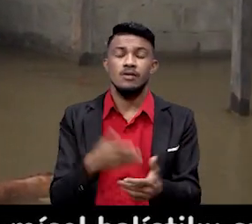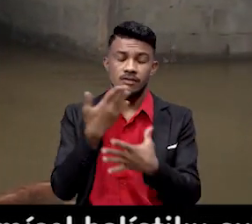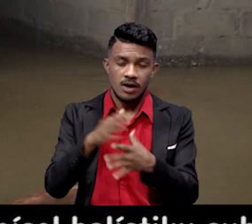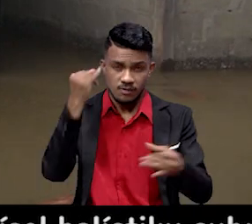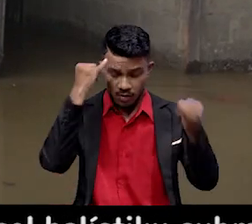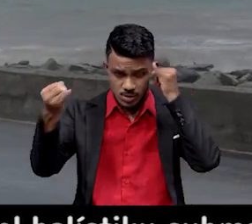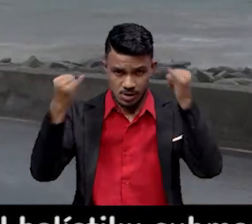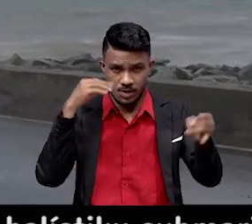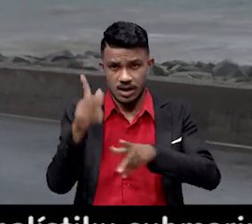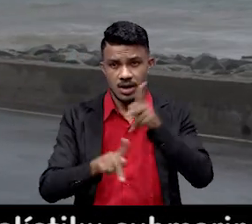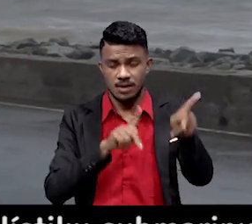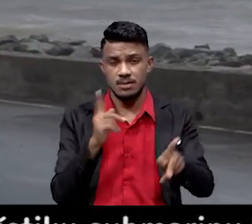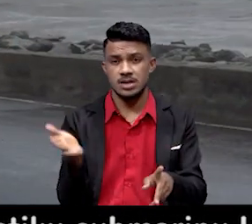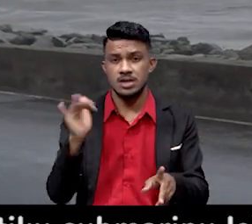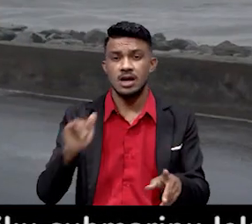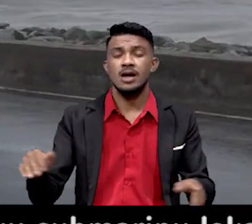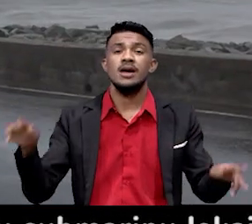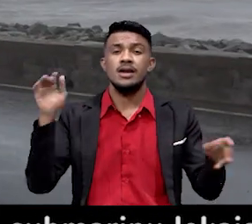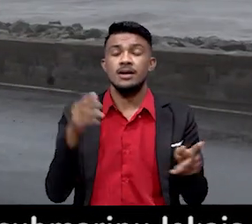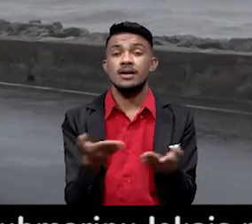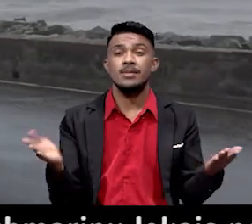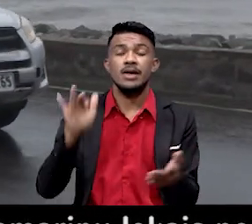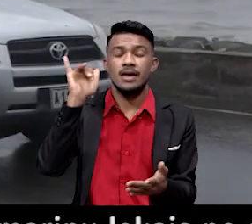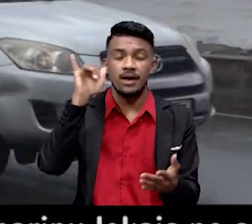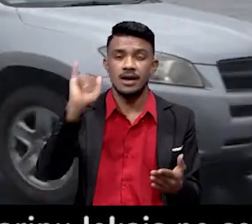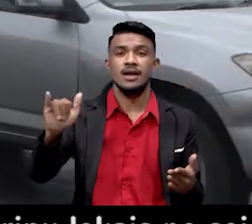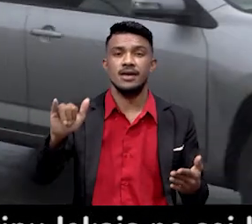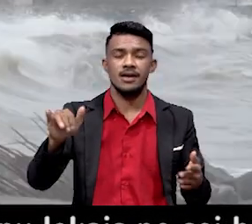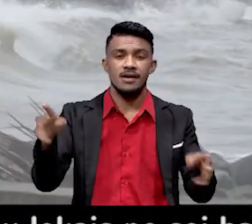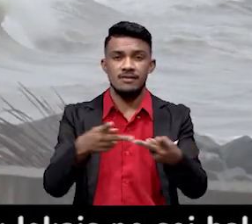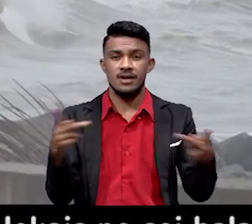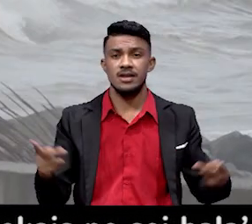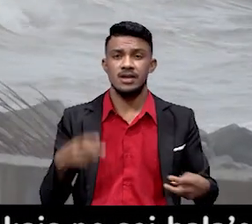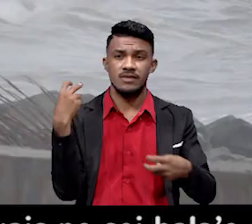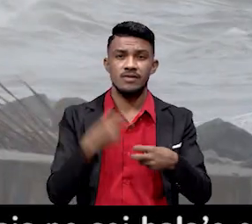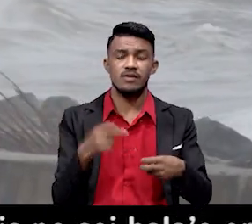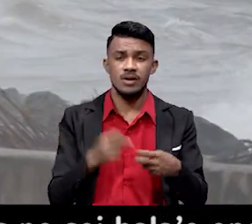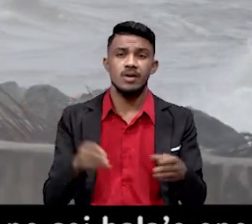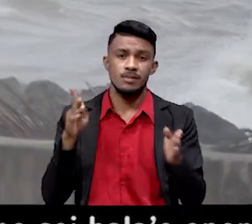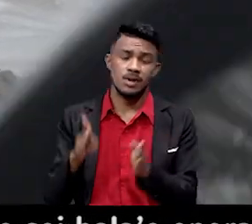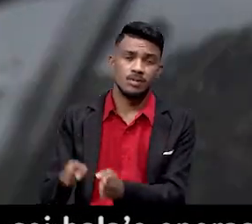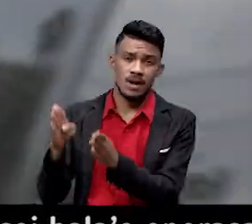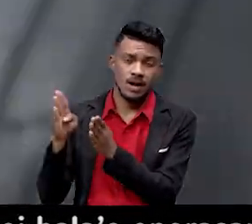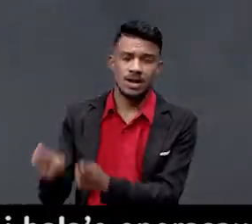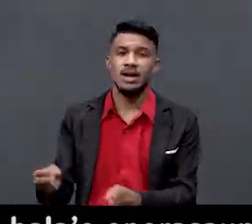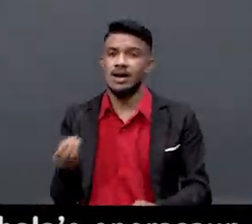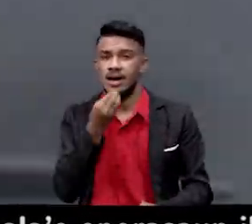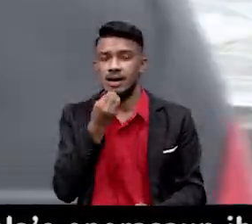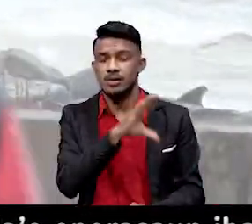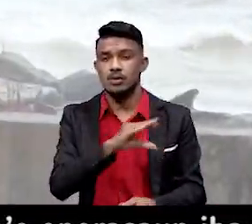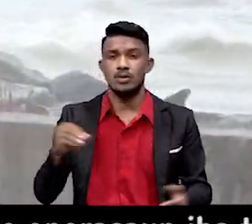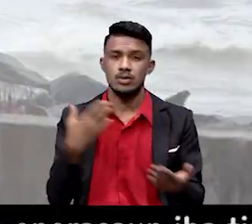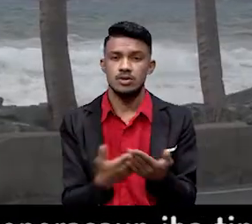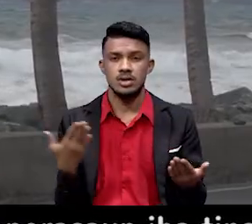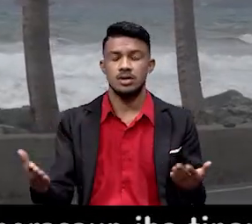ba comunidade sira ne behela ya area risco, identifica fatin, prepara aihang, no prepara equipamentos ho